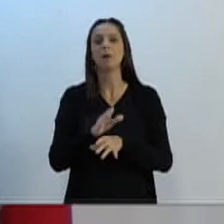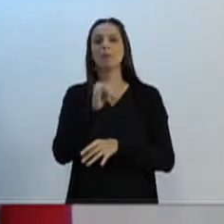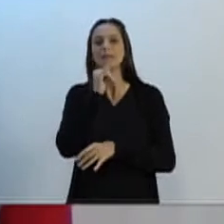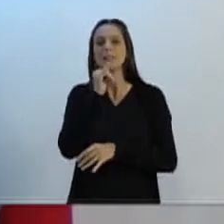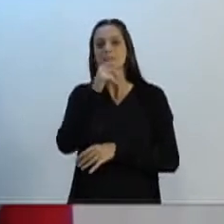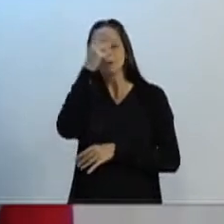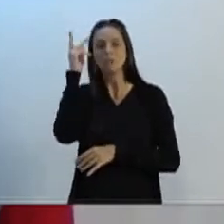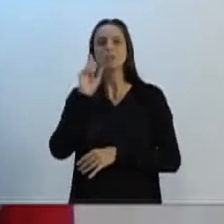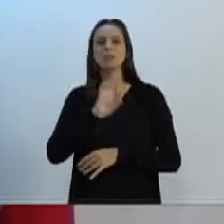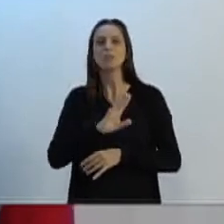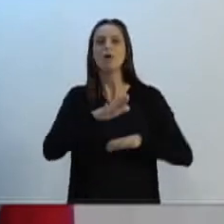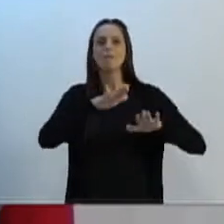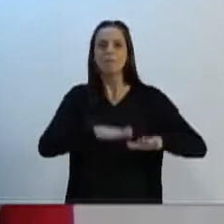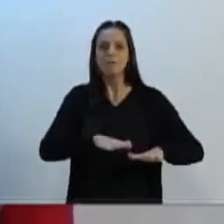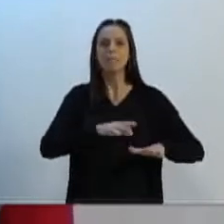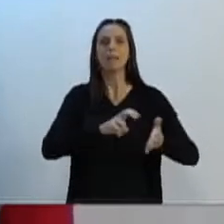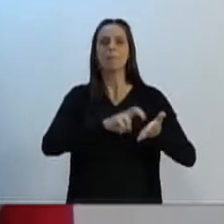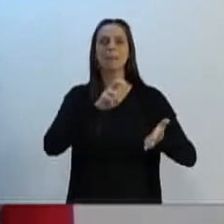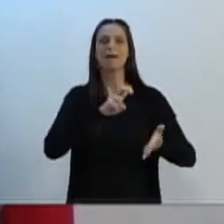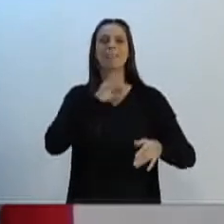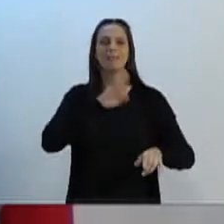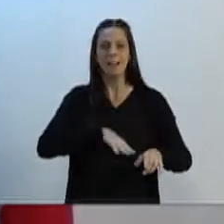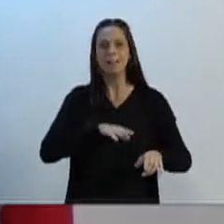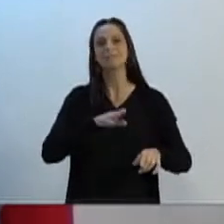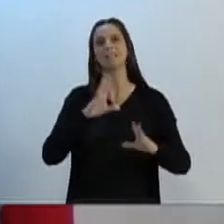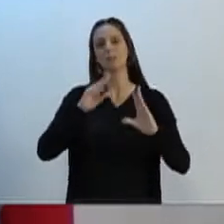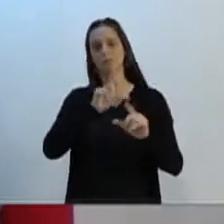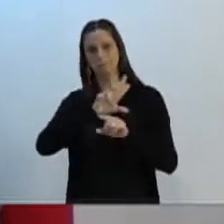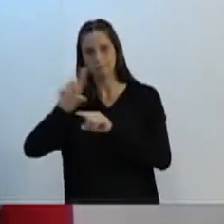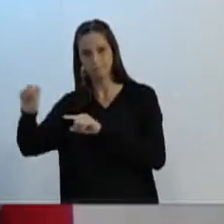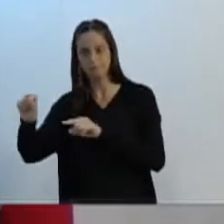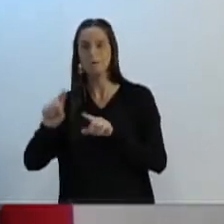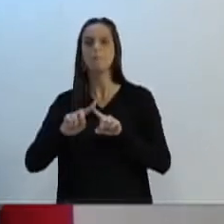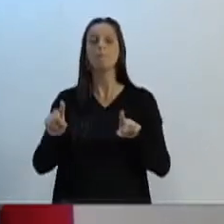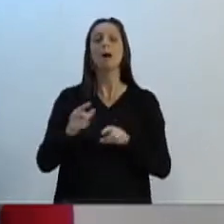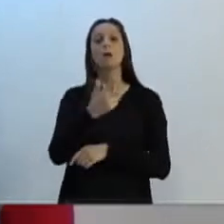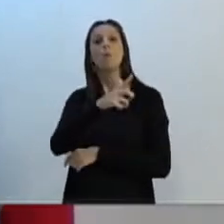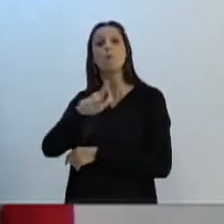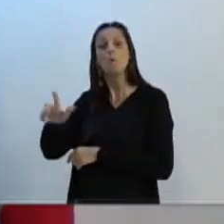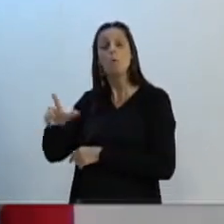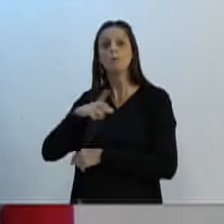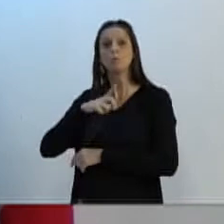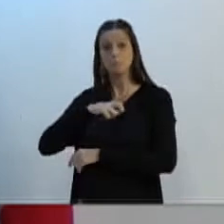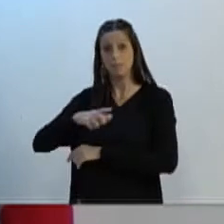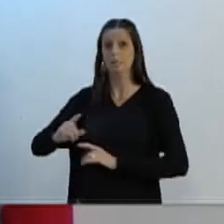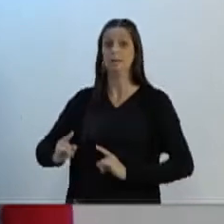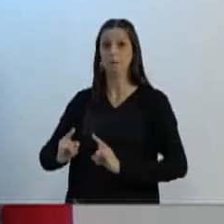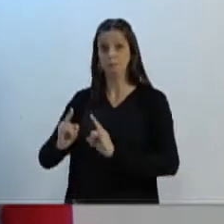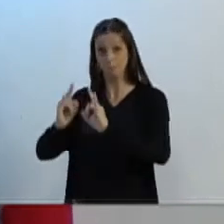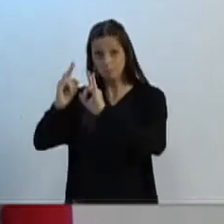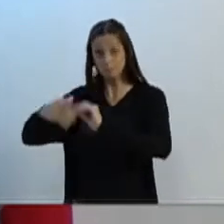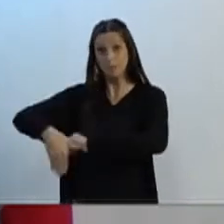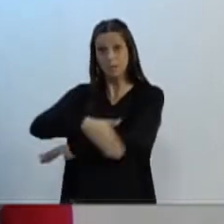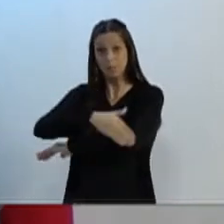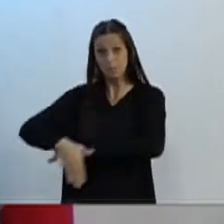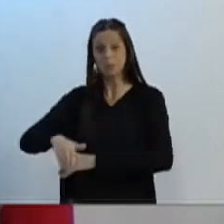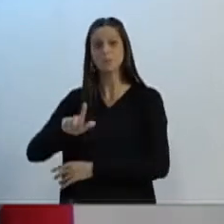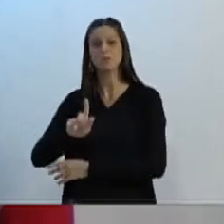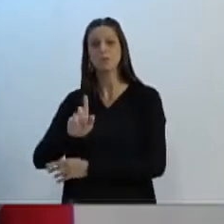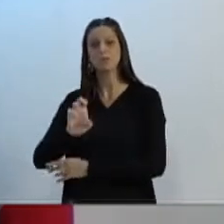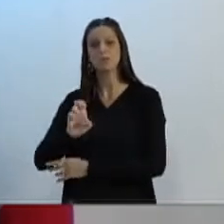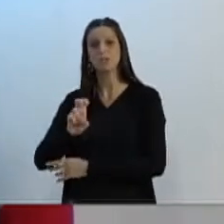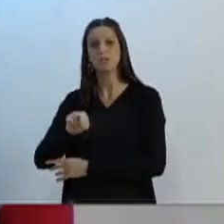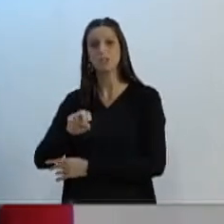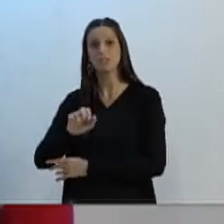senhores vereadores, o presídio da Rua General Osório. Me lembro bem a promessa do governo do Estado, que ali, naquele